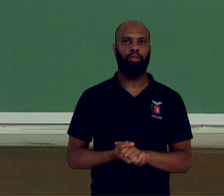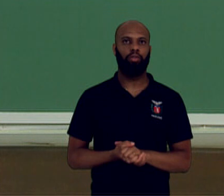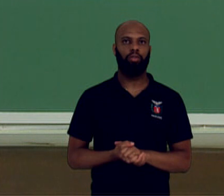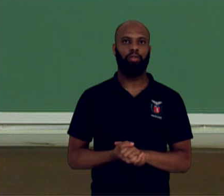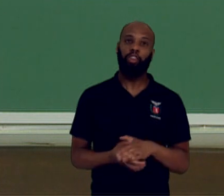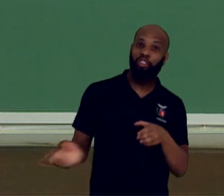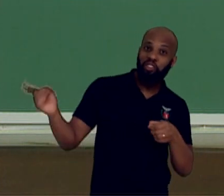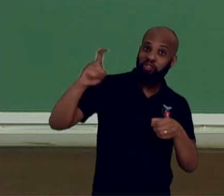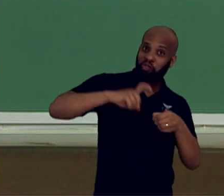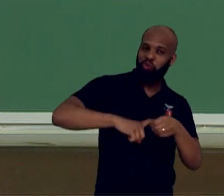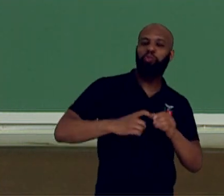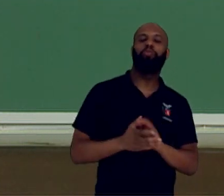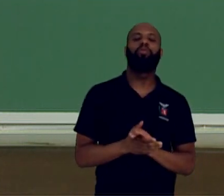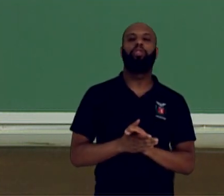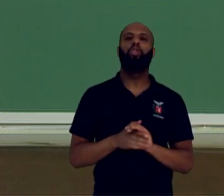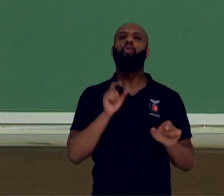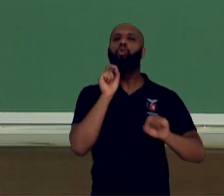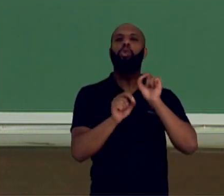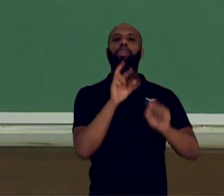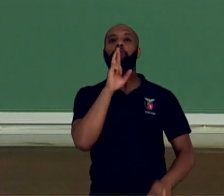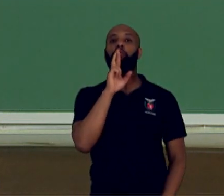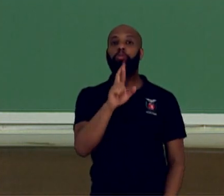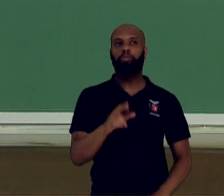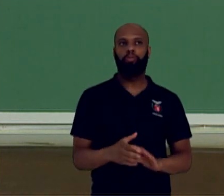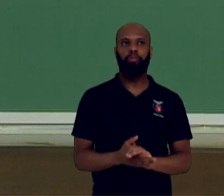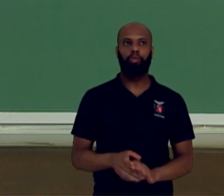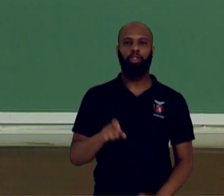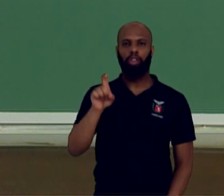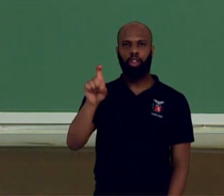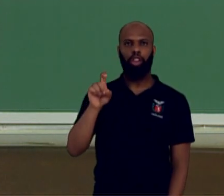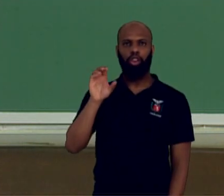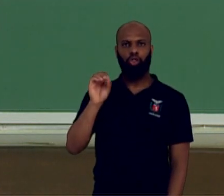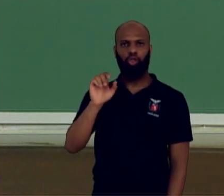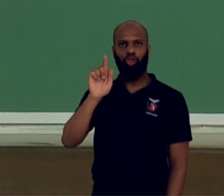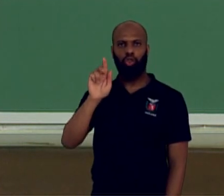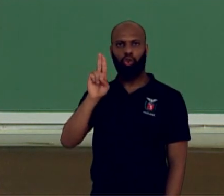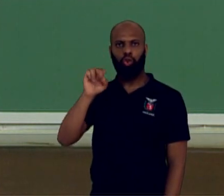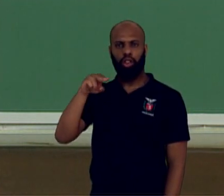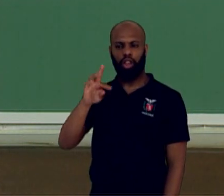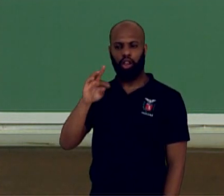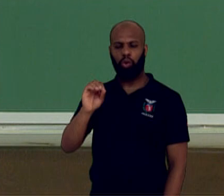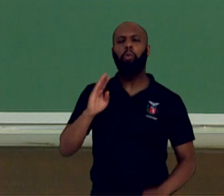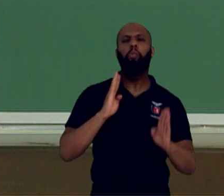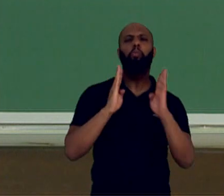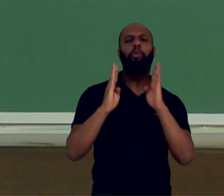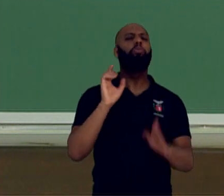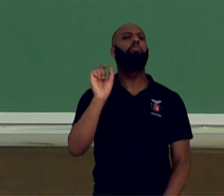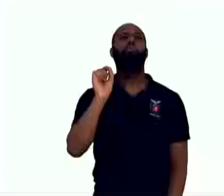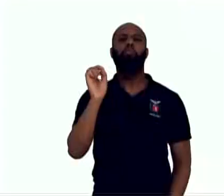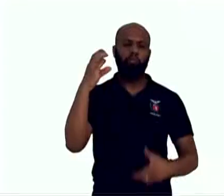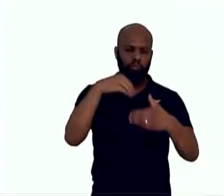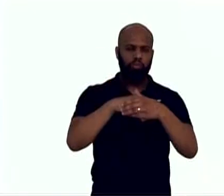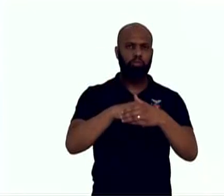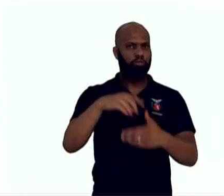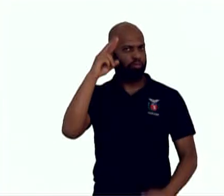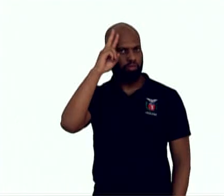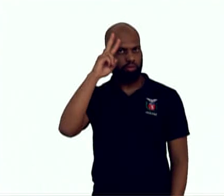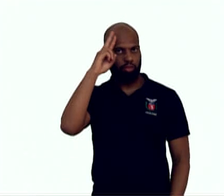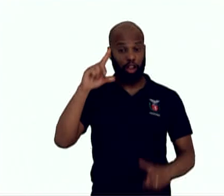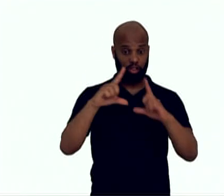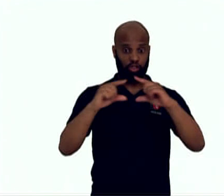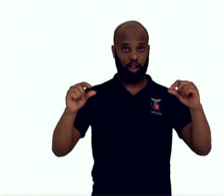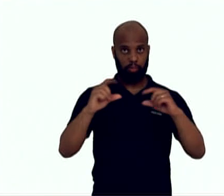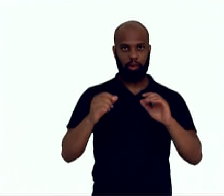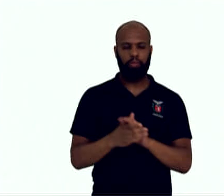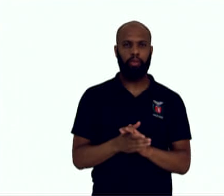Voltei, galera. E aí? O que vocês responderam nessa? Como que foi o período shogunato na história do Japão? Foi o período onde o